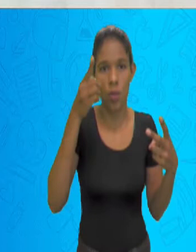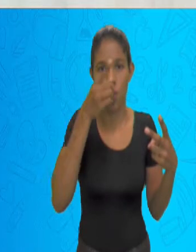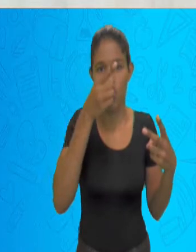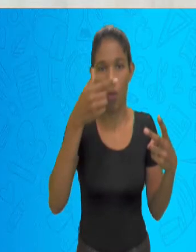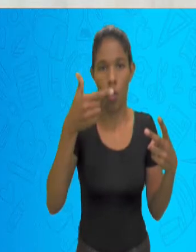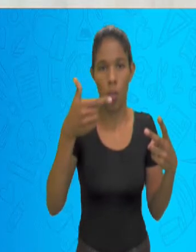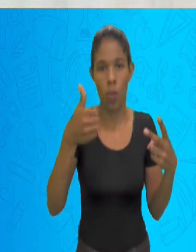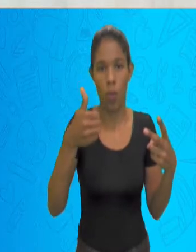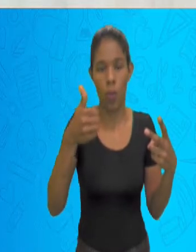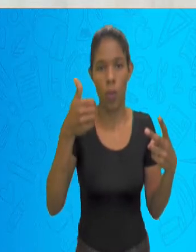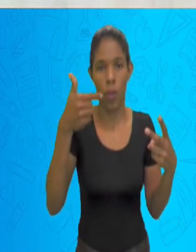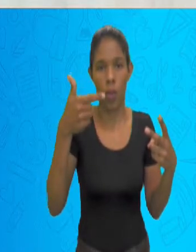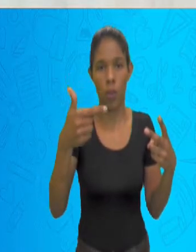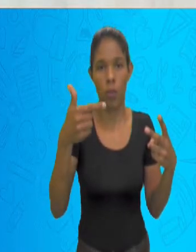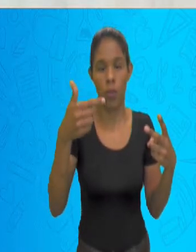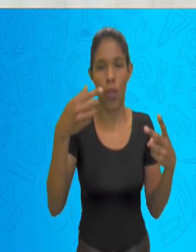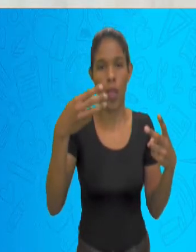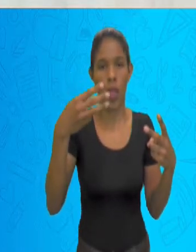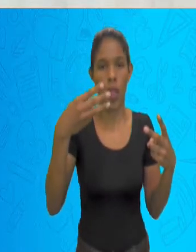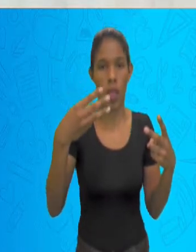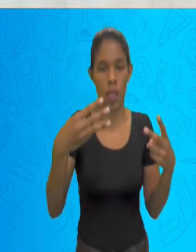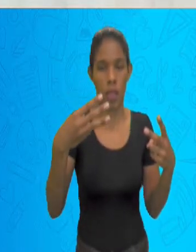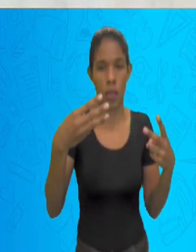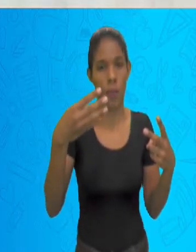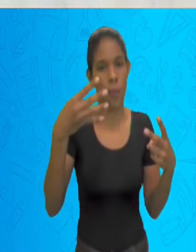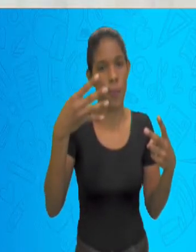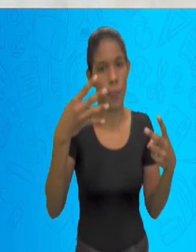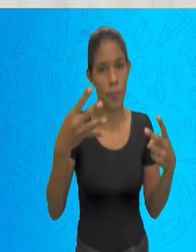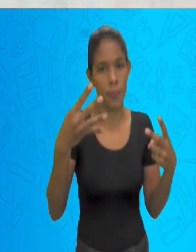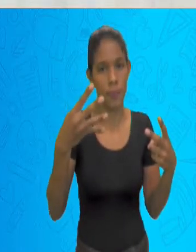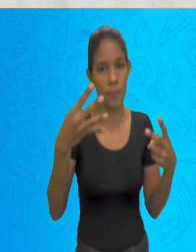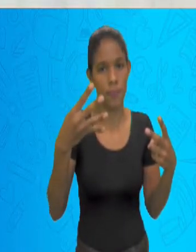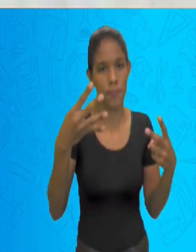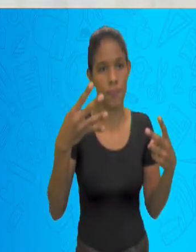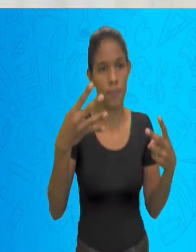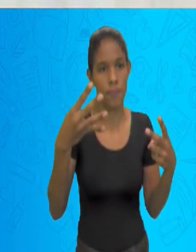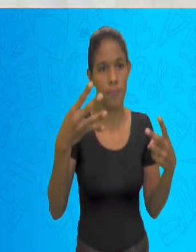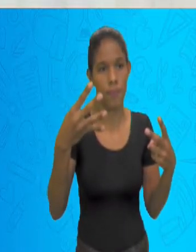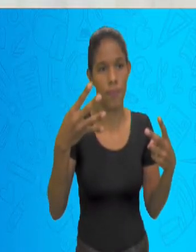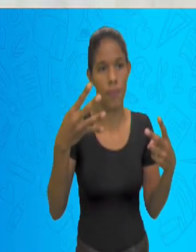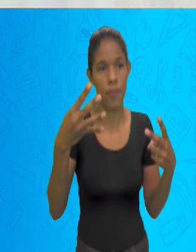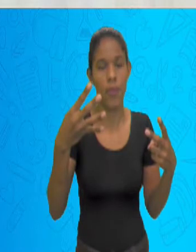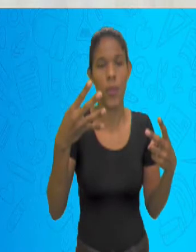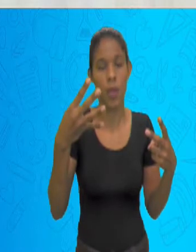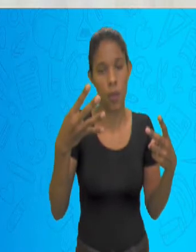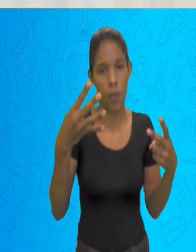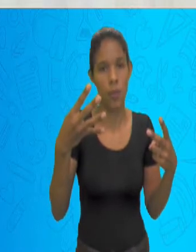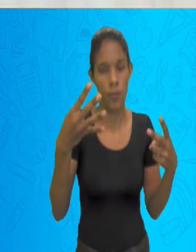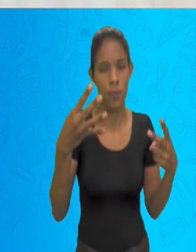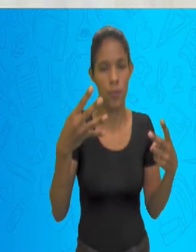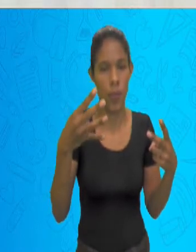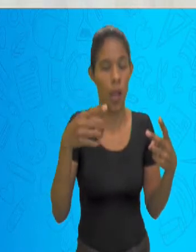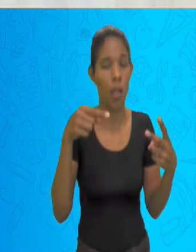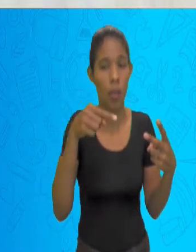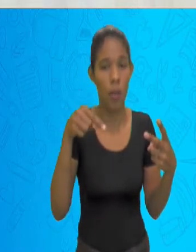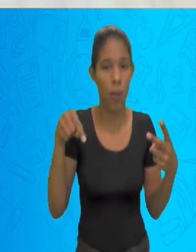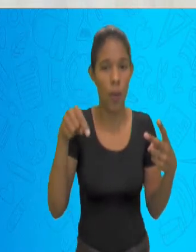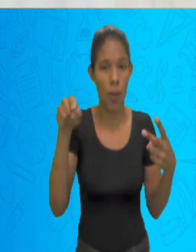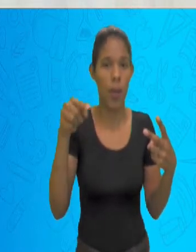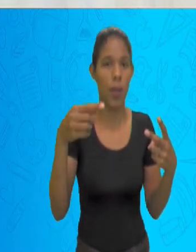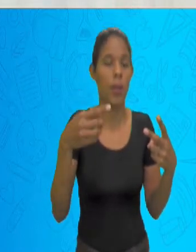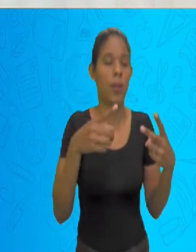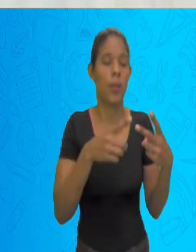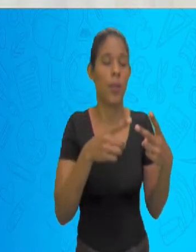2, 3, 4 e voltei onde eu estava, 4. Agora, nós vamos nas laterais